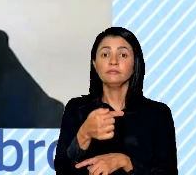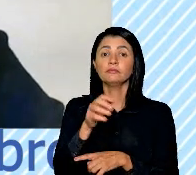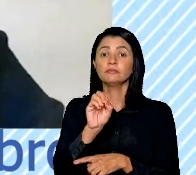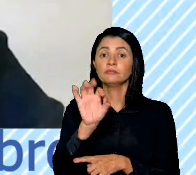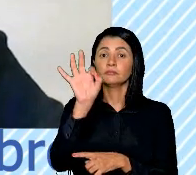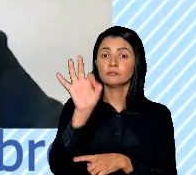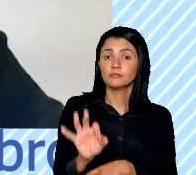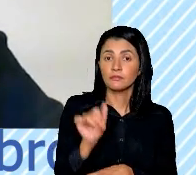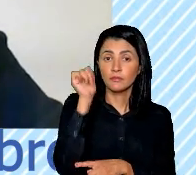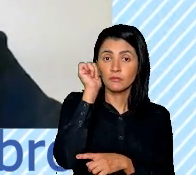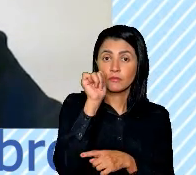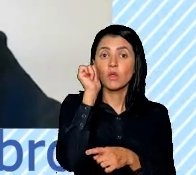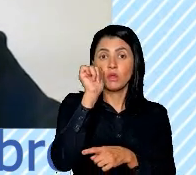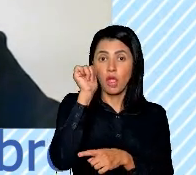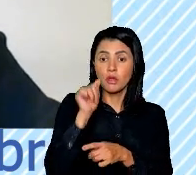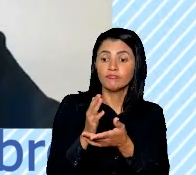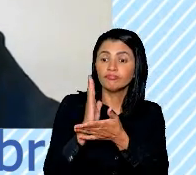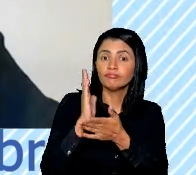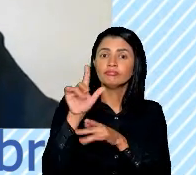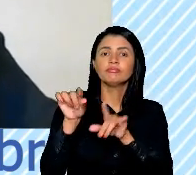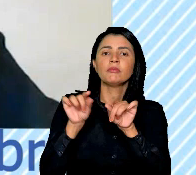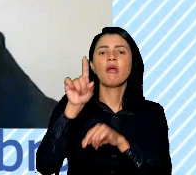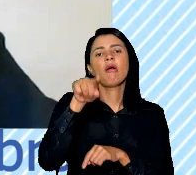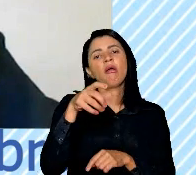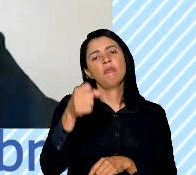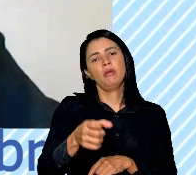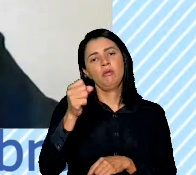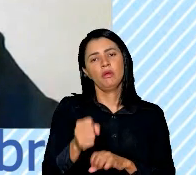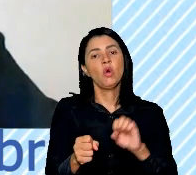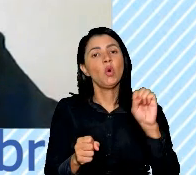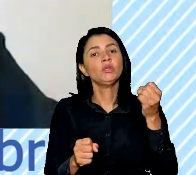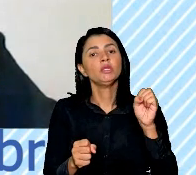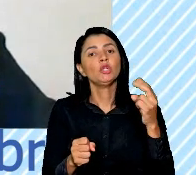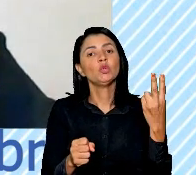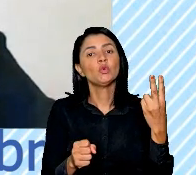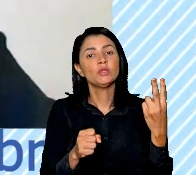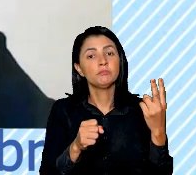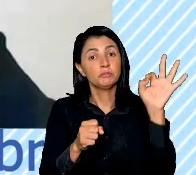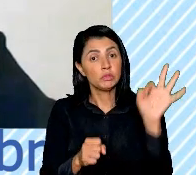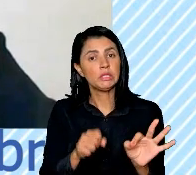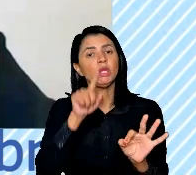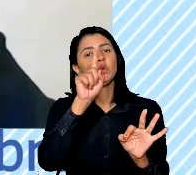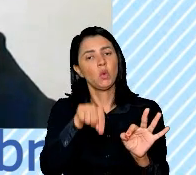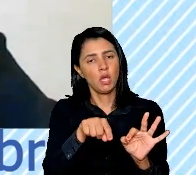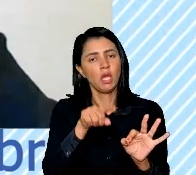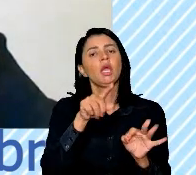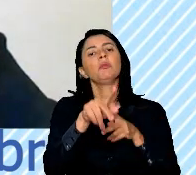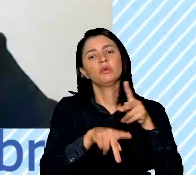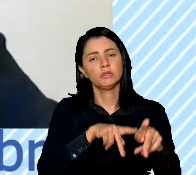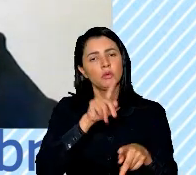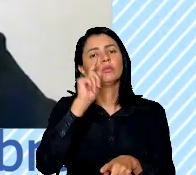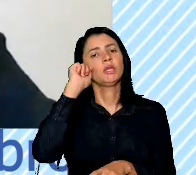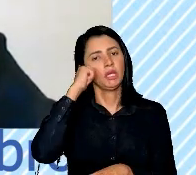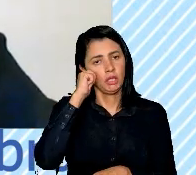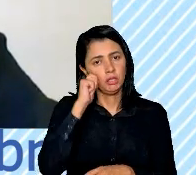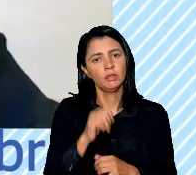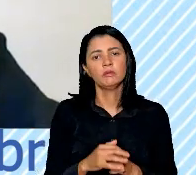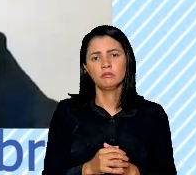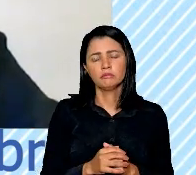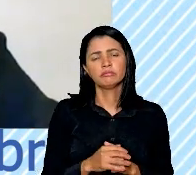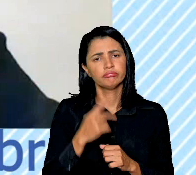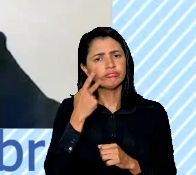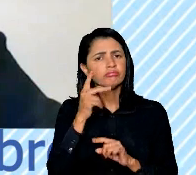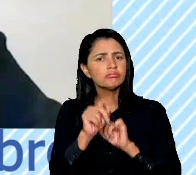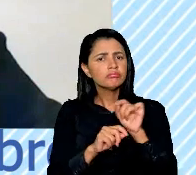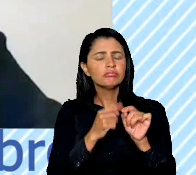das mulheres eleitas são brancas, 82% da população é negra. E aqui eu vou falar